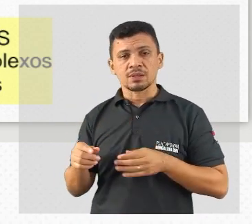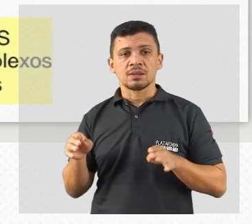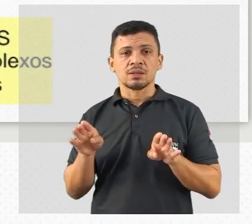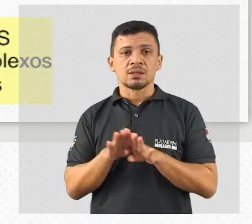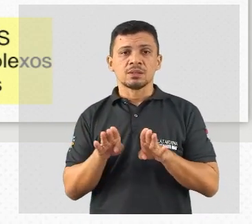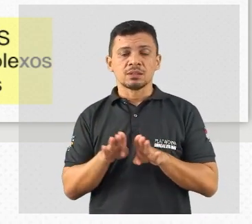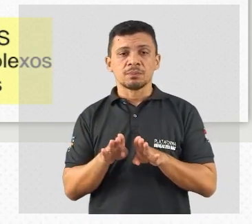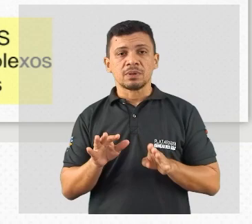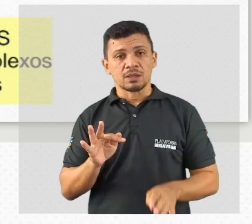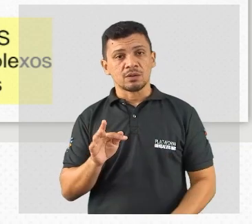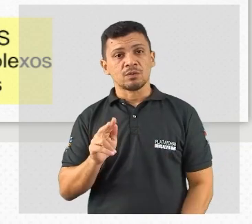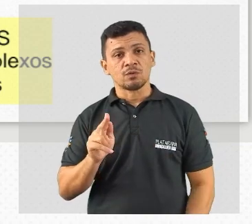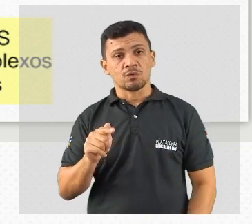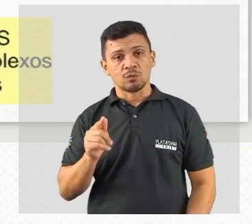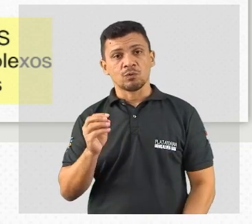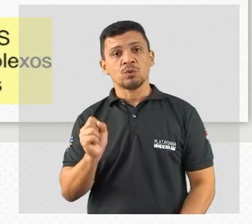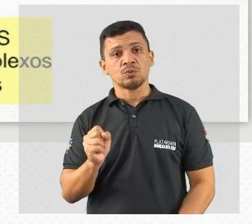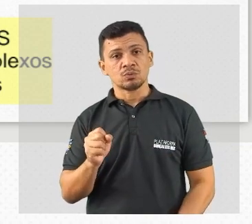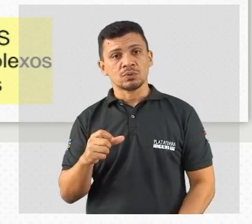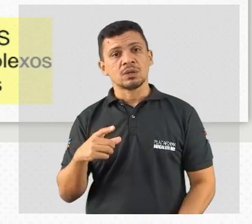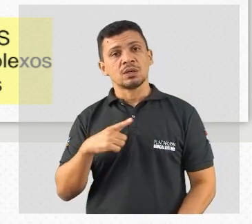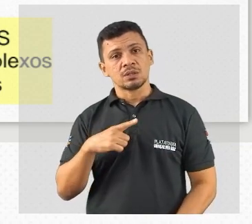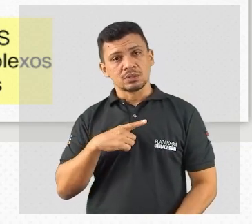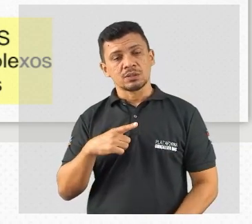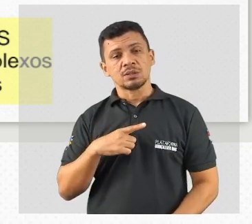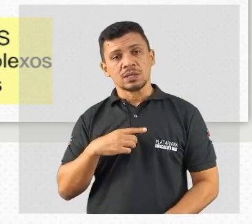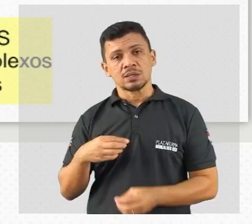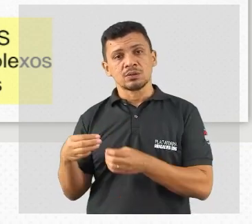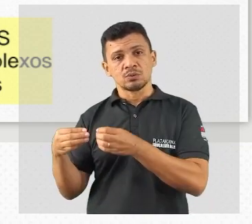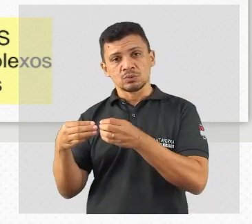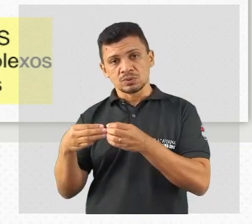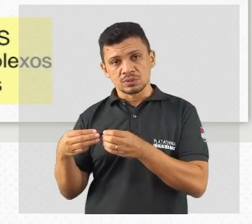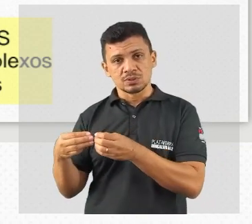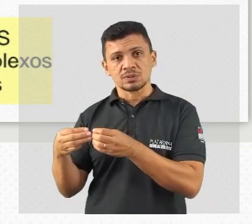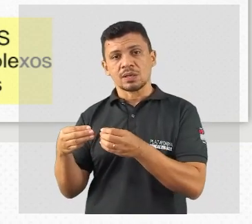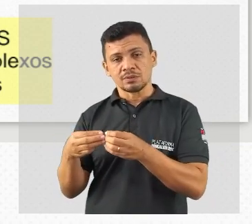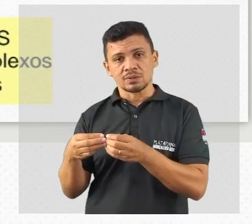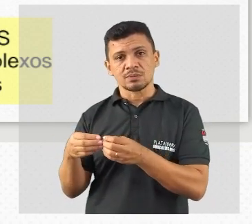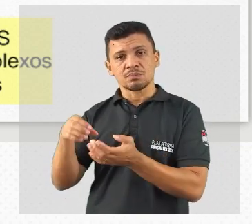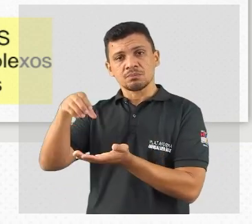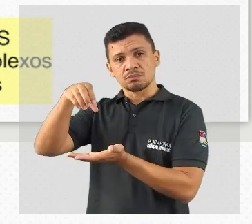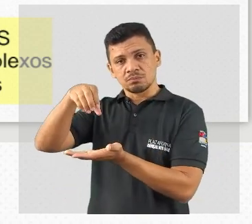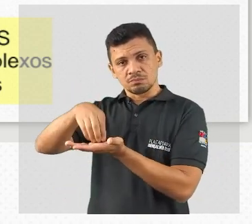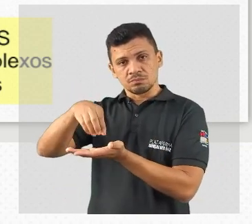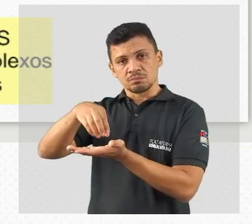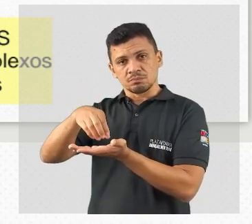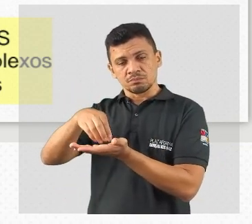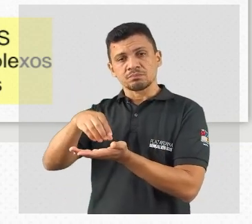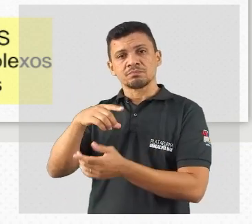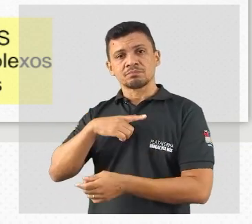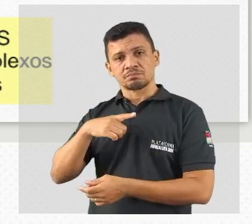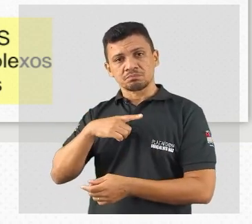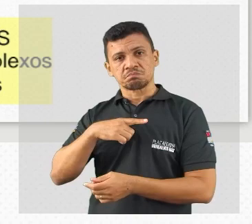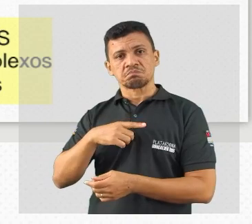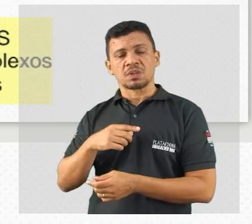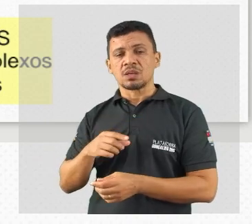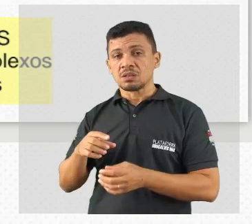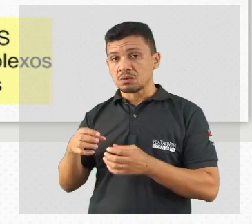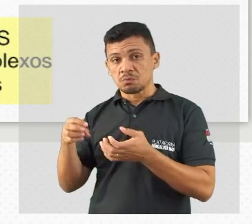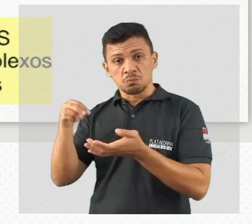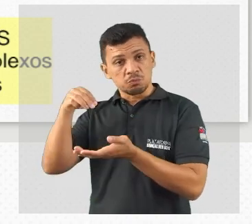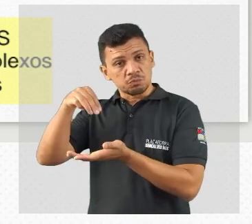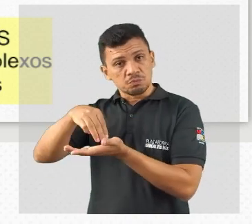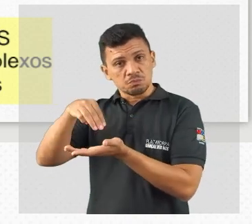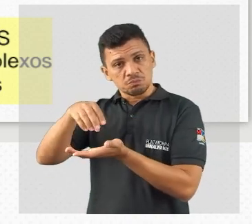também os fungos, tá, pessoal? Os fungos possuem células eucariotas, tá? Células que possuem uma estrutura maior, uma estrutura